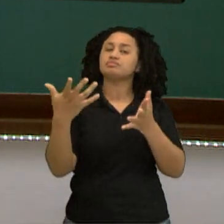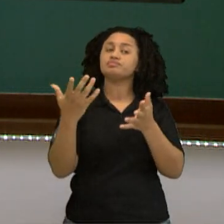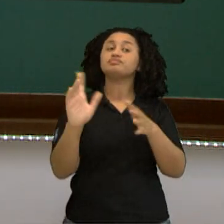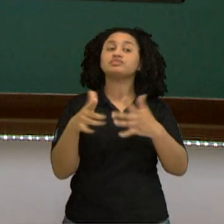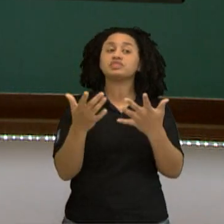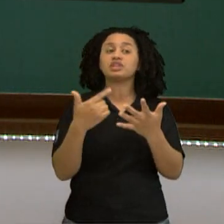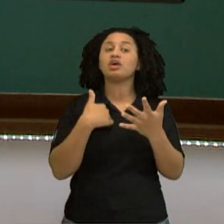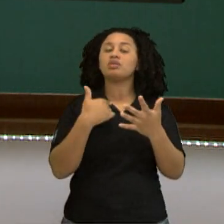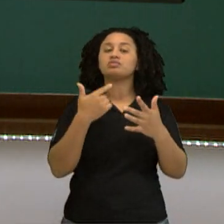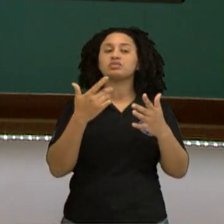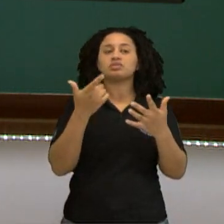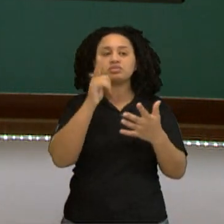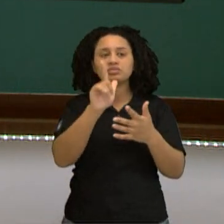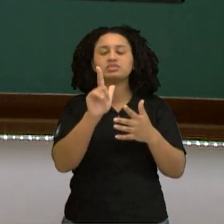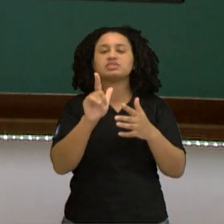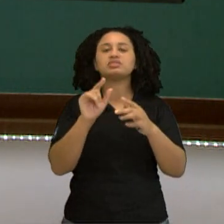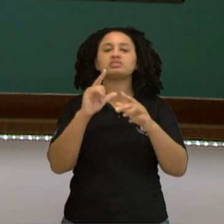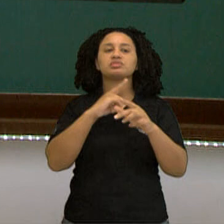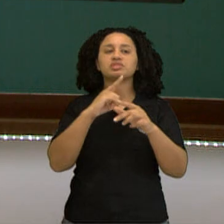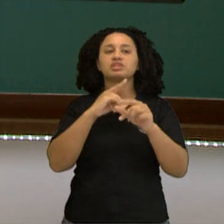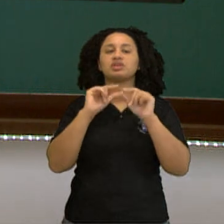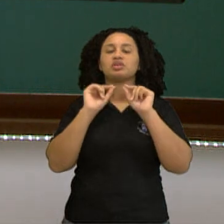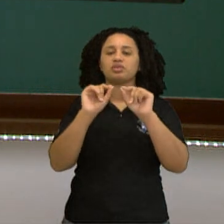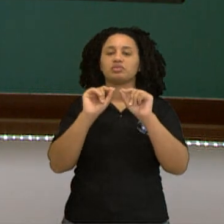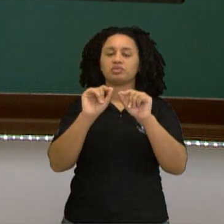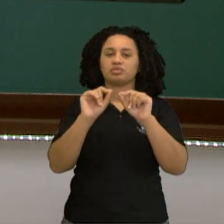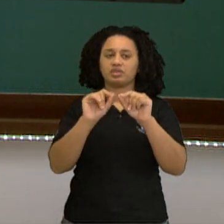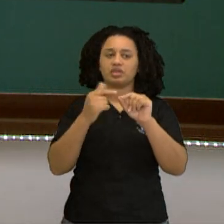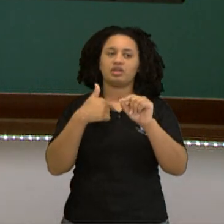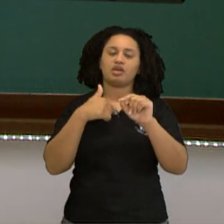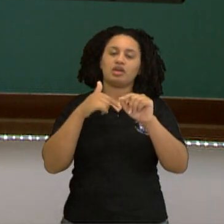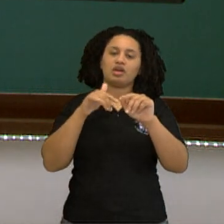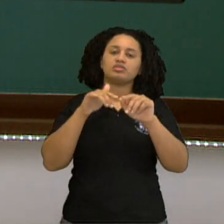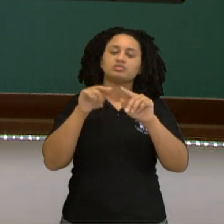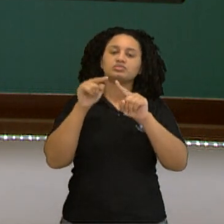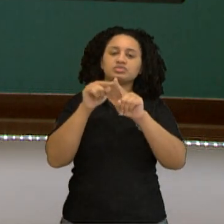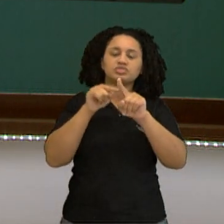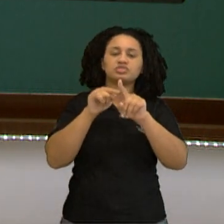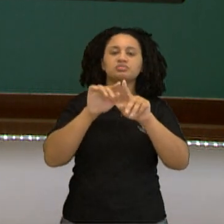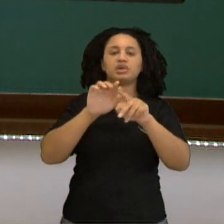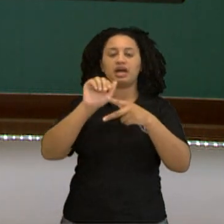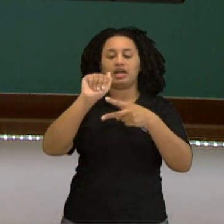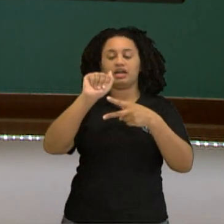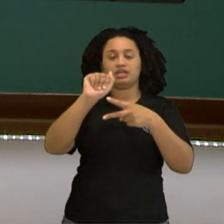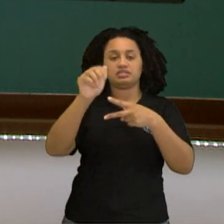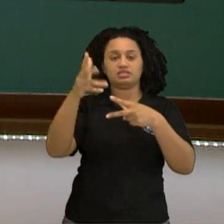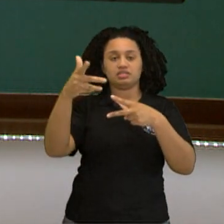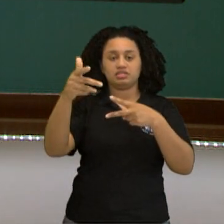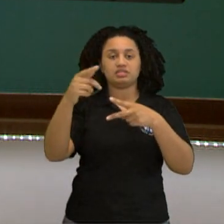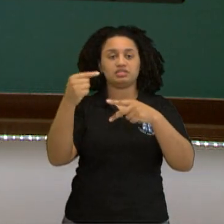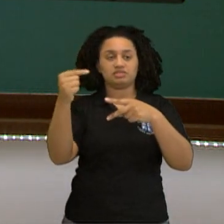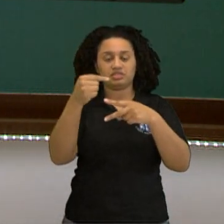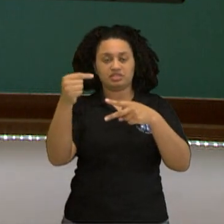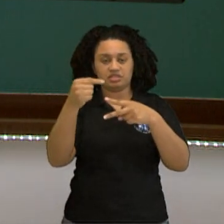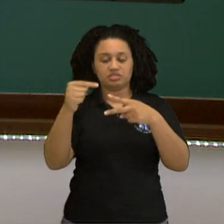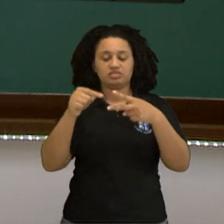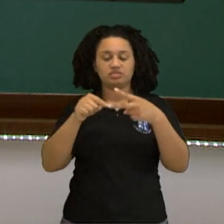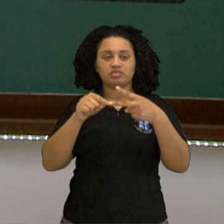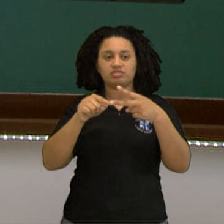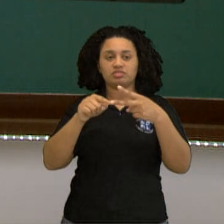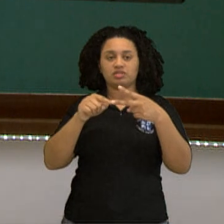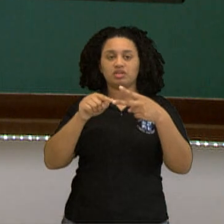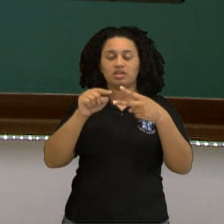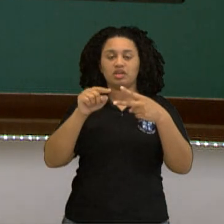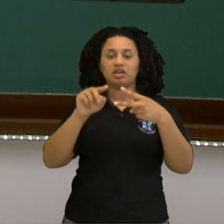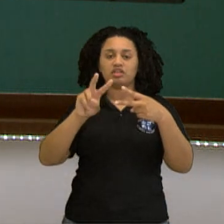E, consequentemente, eu vou ter o seguinte, eu vou ter uma aceleração negativa e um movimento, uma